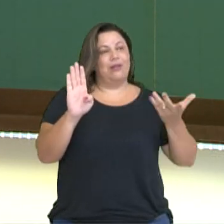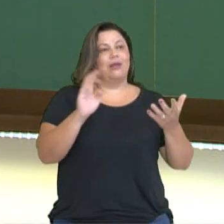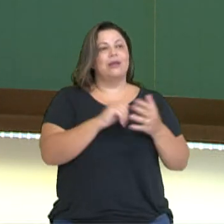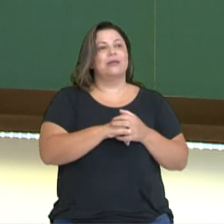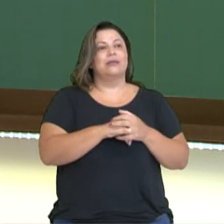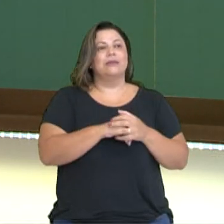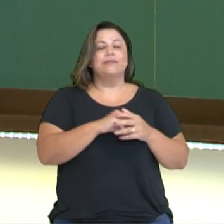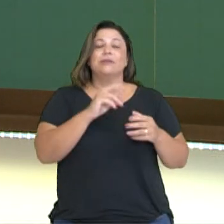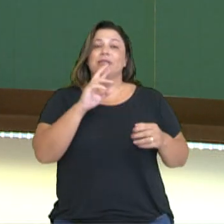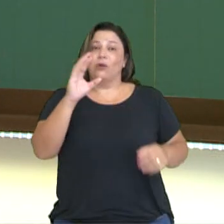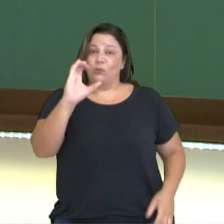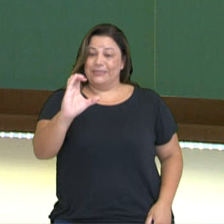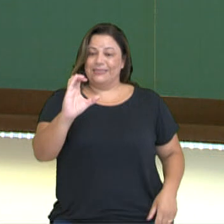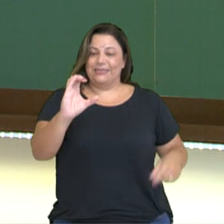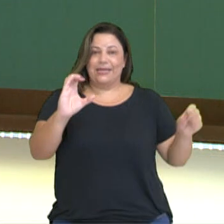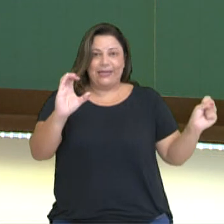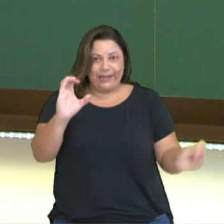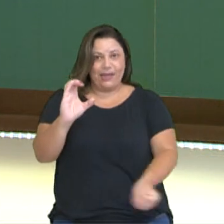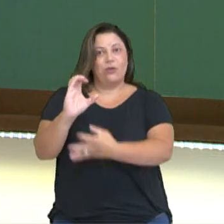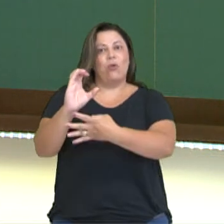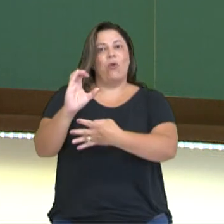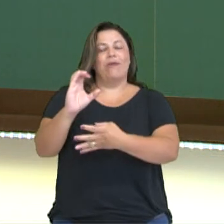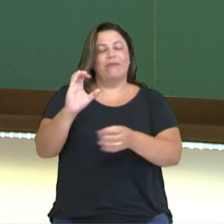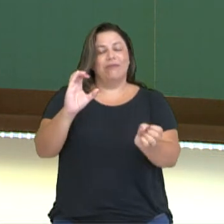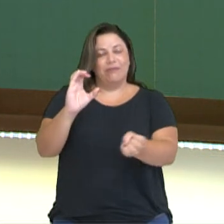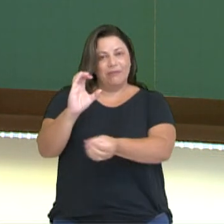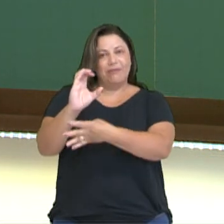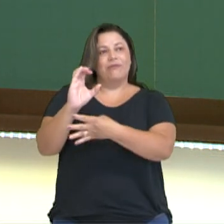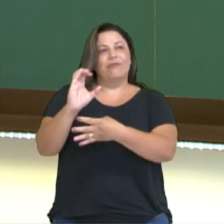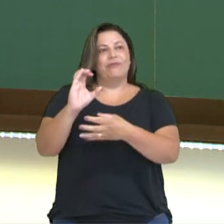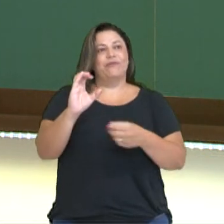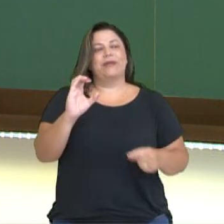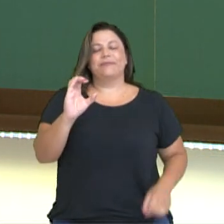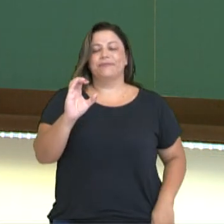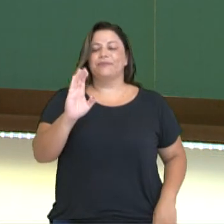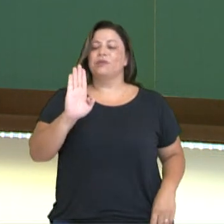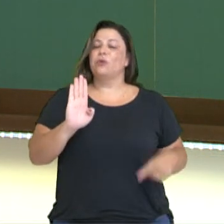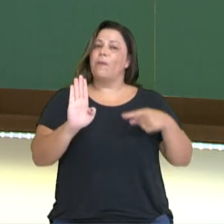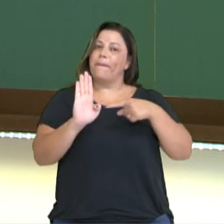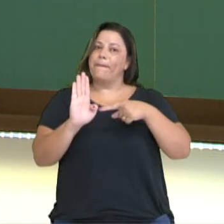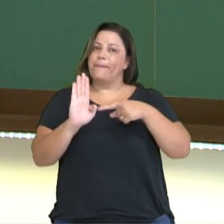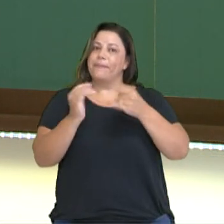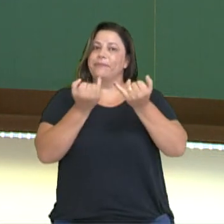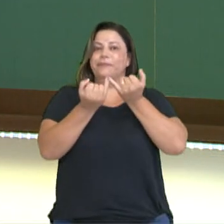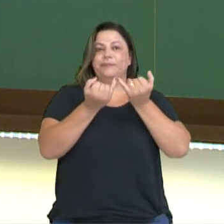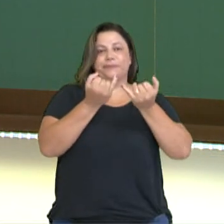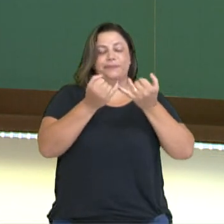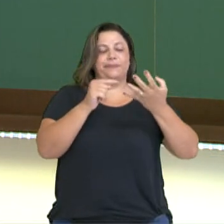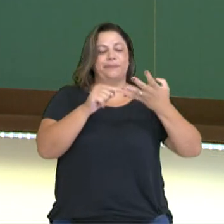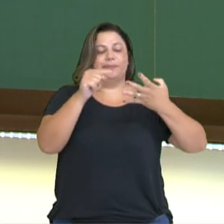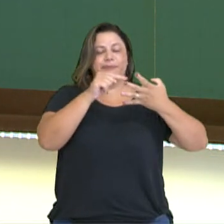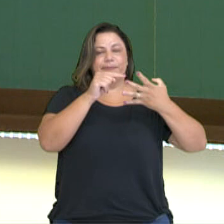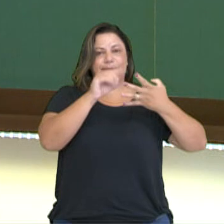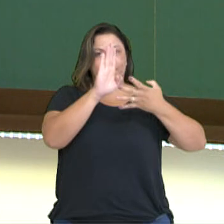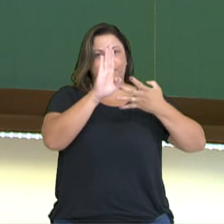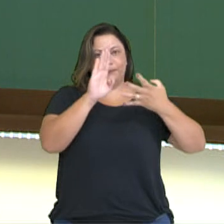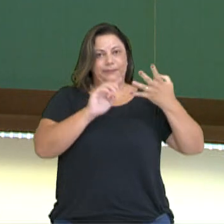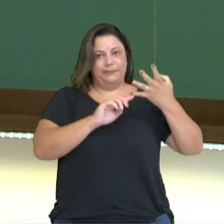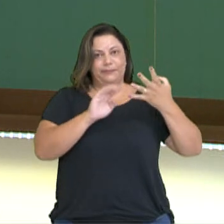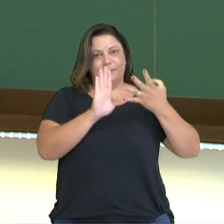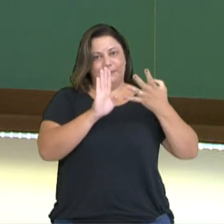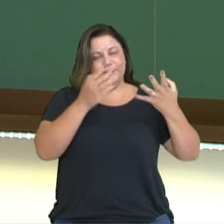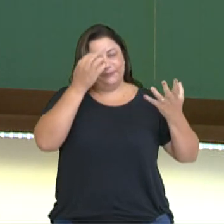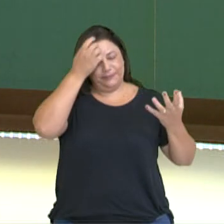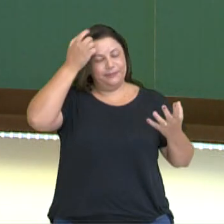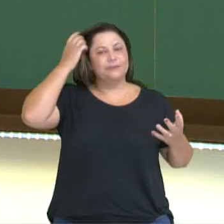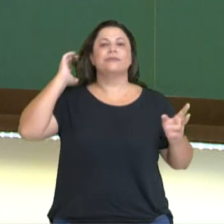inédita no poema, só vinha aparecendo no último terceto, e B, repito, que é a rima que aparece. Ok? Vamos